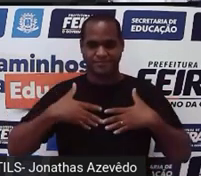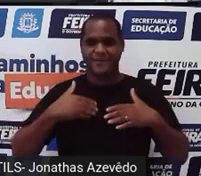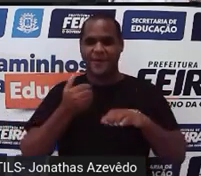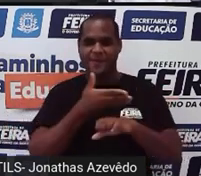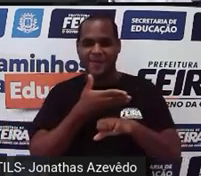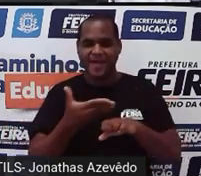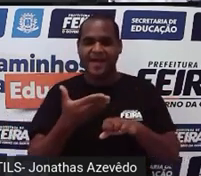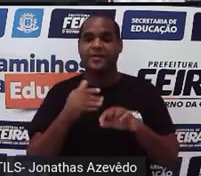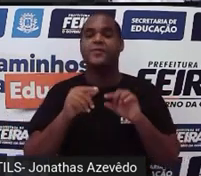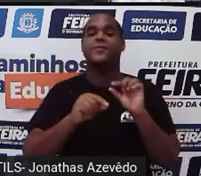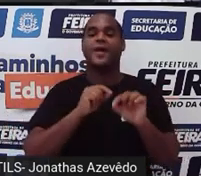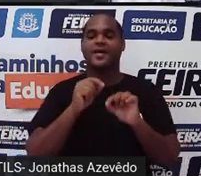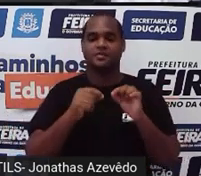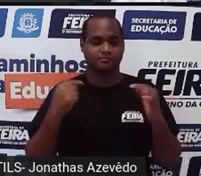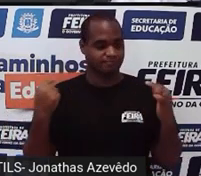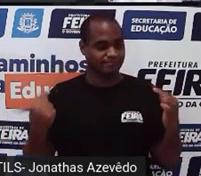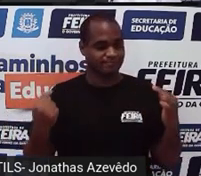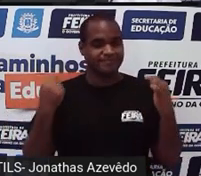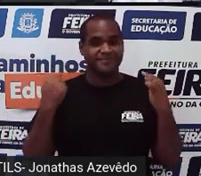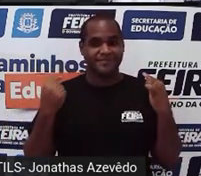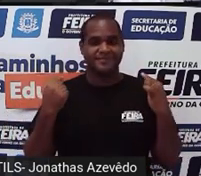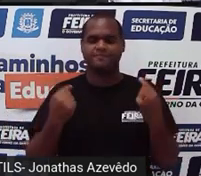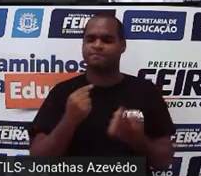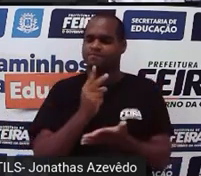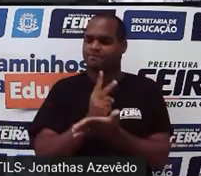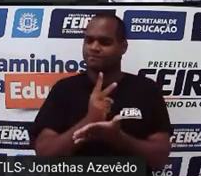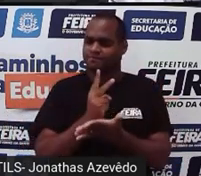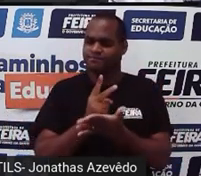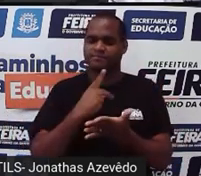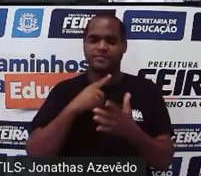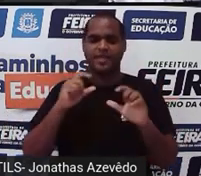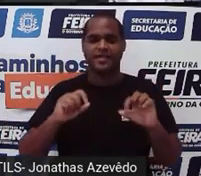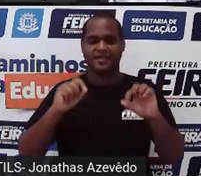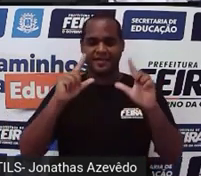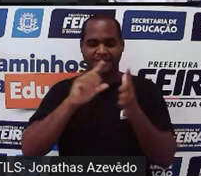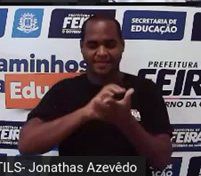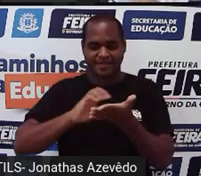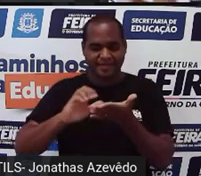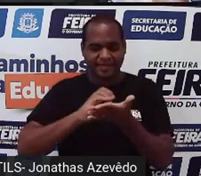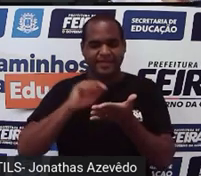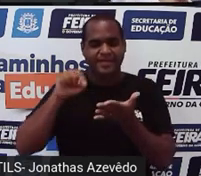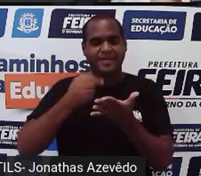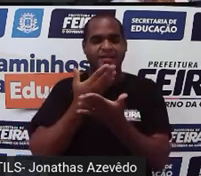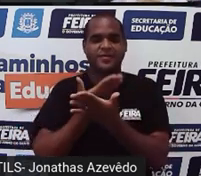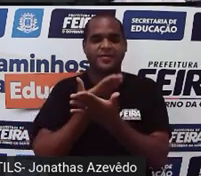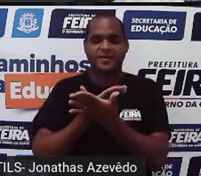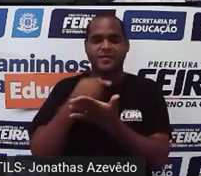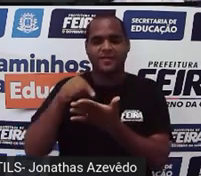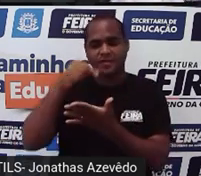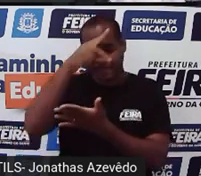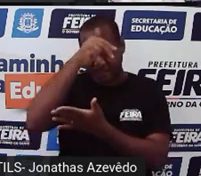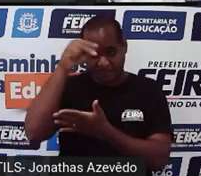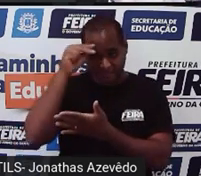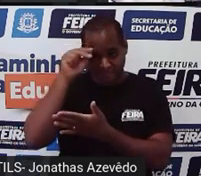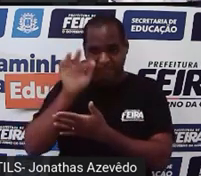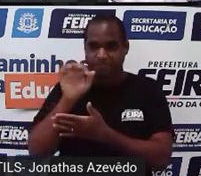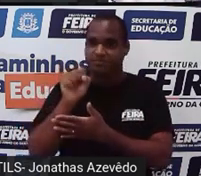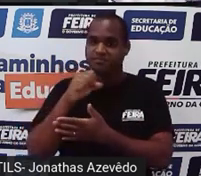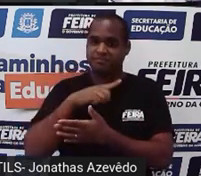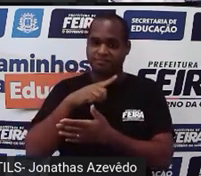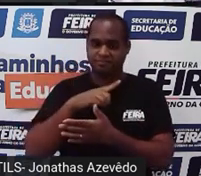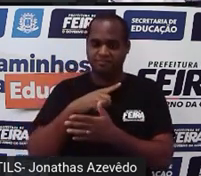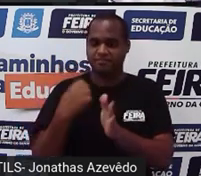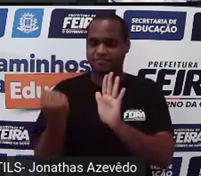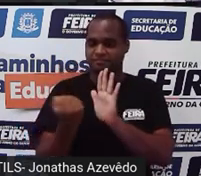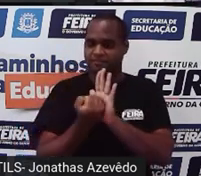branco, e aqui atrás de mim sempre está o cartaz da Secretaria Municipal de Educação de Feira de Santana, que tem